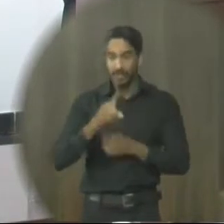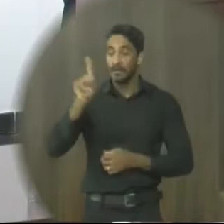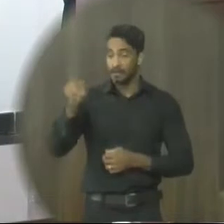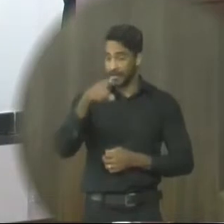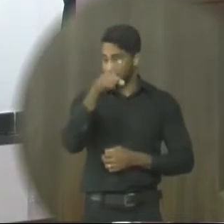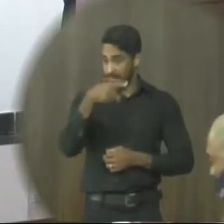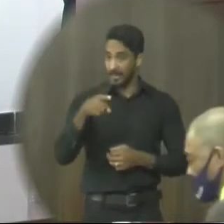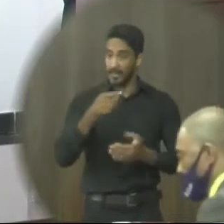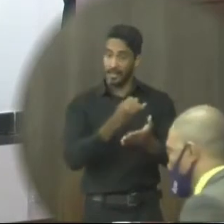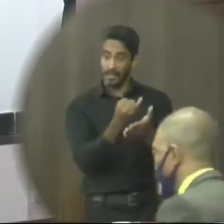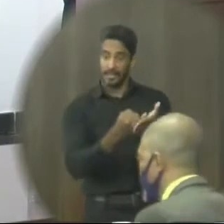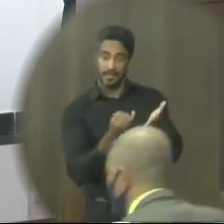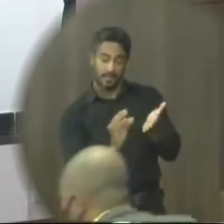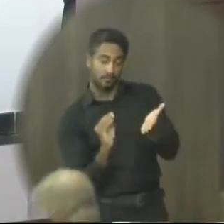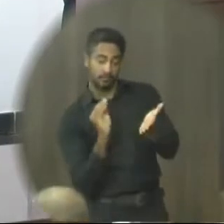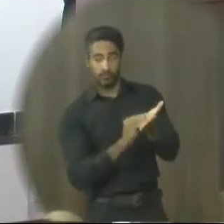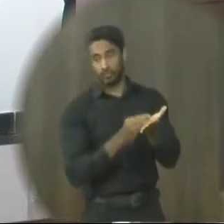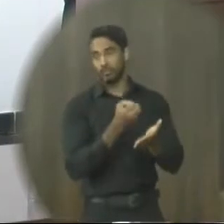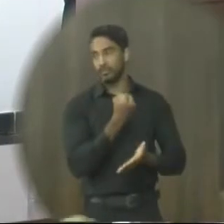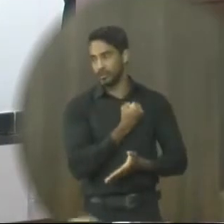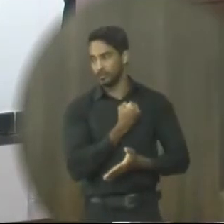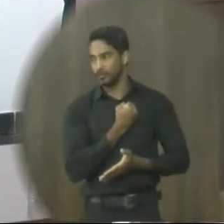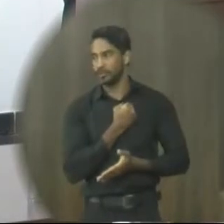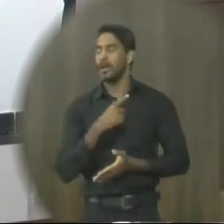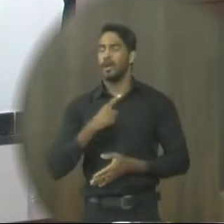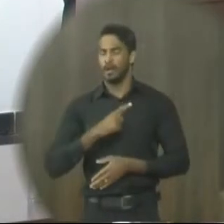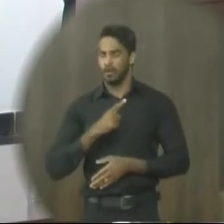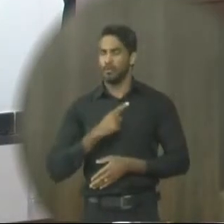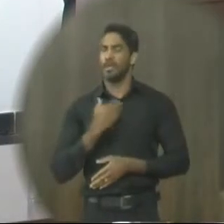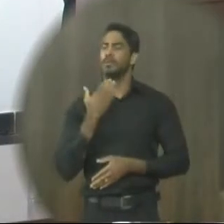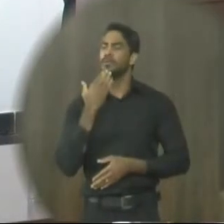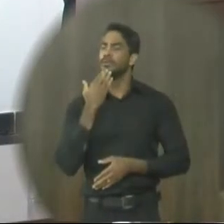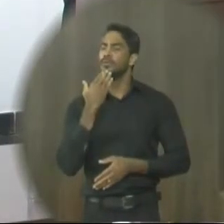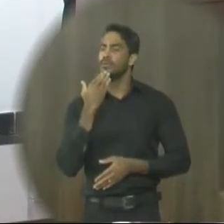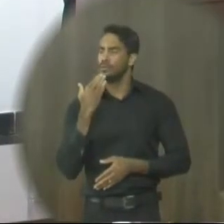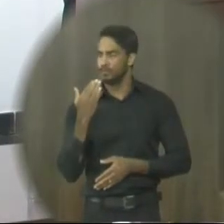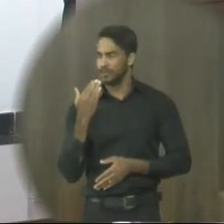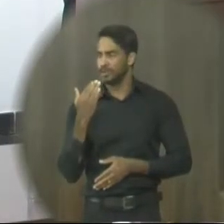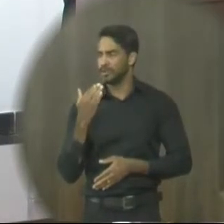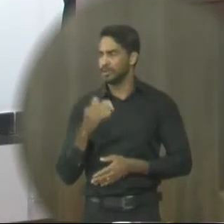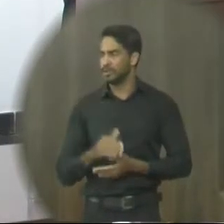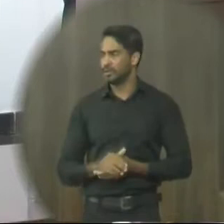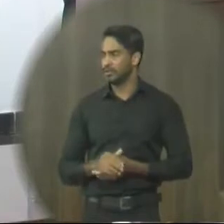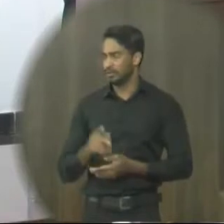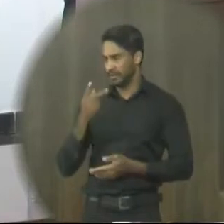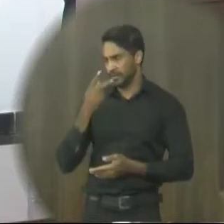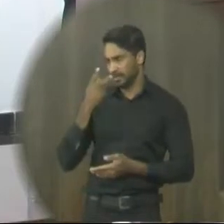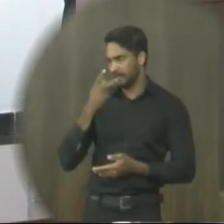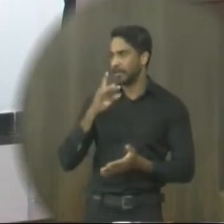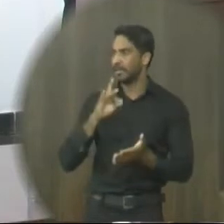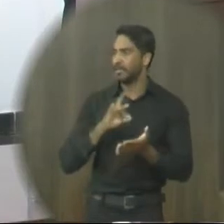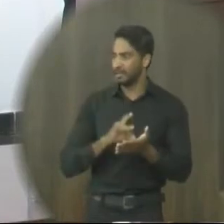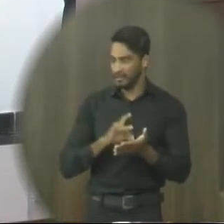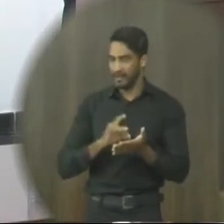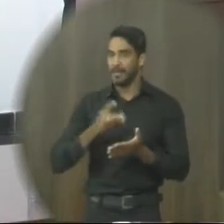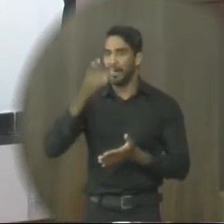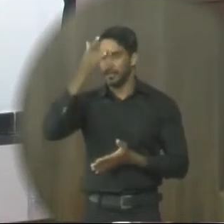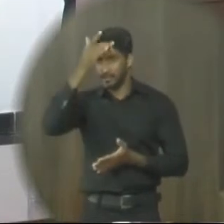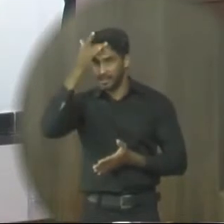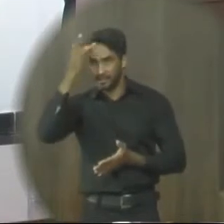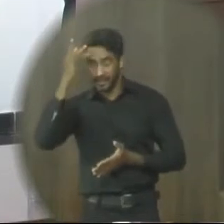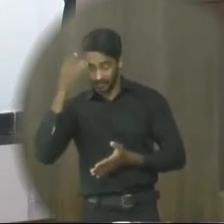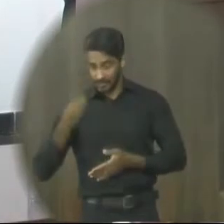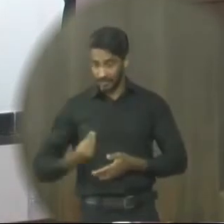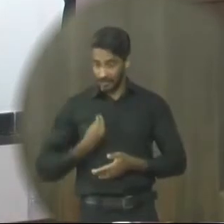certidão de número. É tanto que eu tenho até um pedido aqui, que Vossa Excelência está falando aí, é verdade, as pessoas que ali